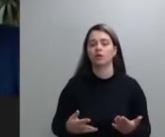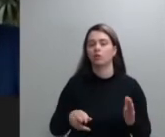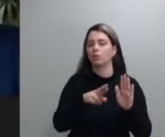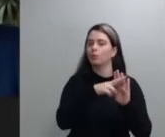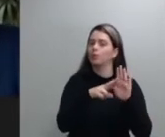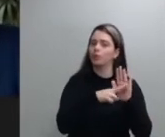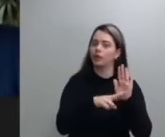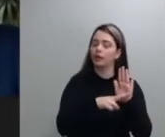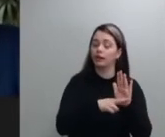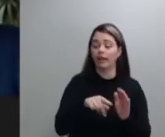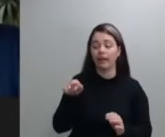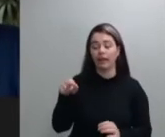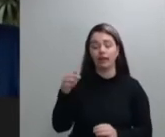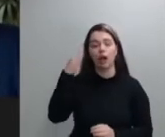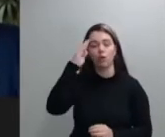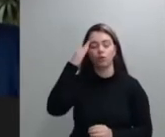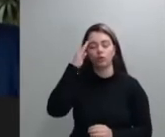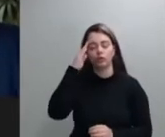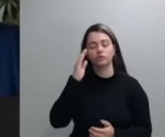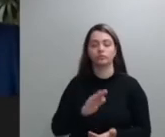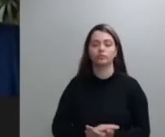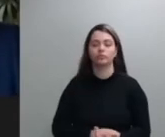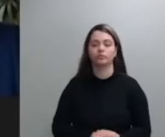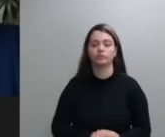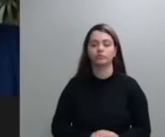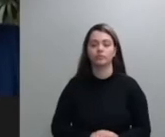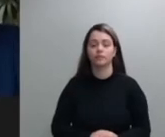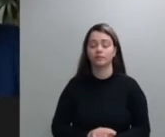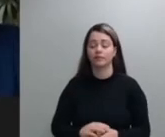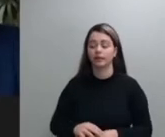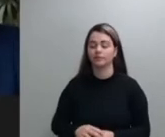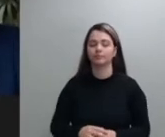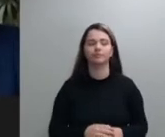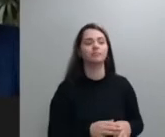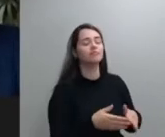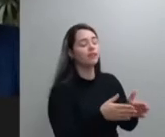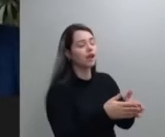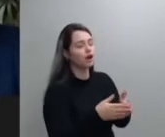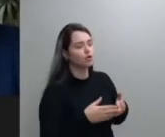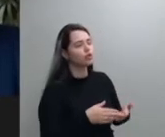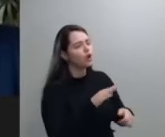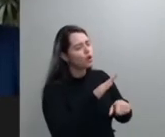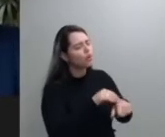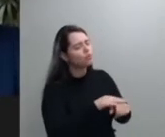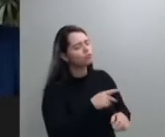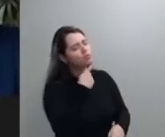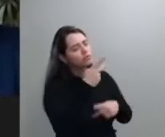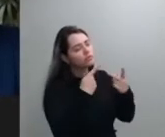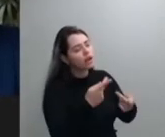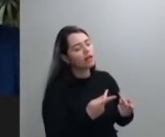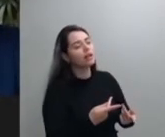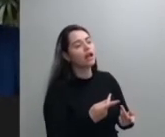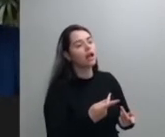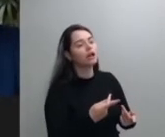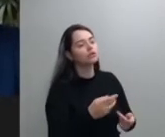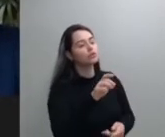ele identifica vamos invocar a interpretação autêntica eu vi o ministro Benedito eu